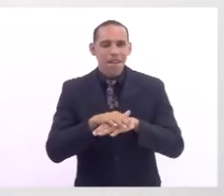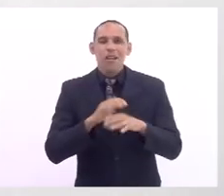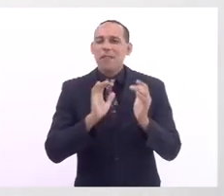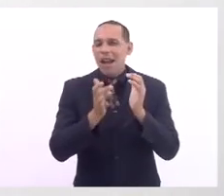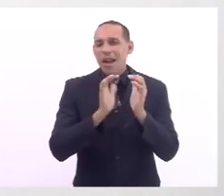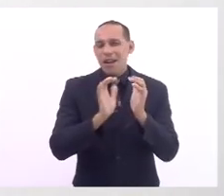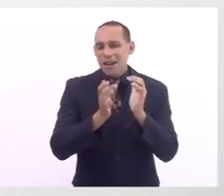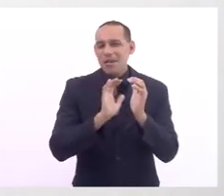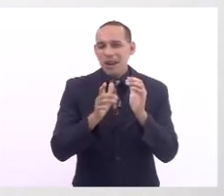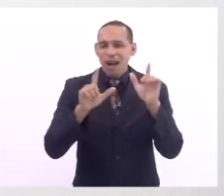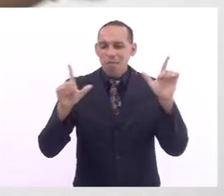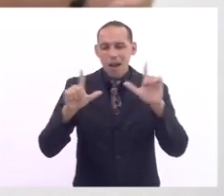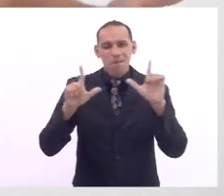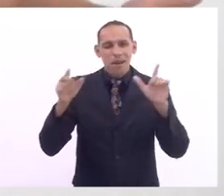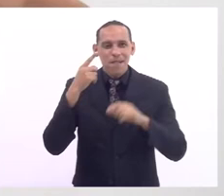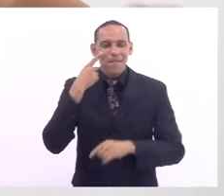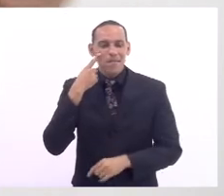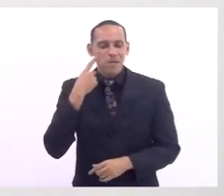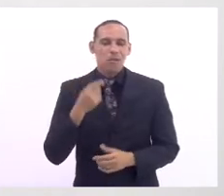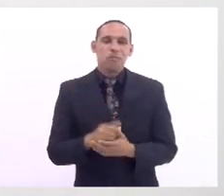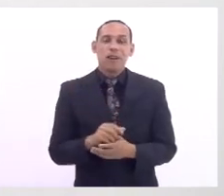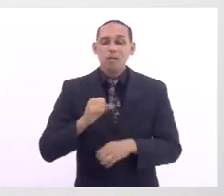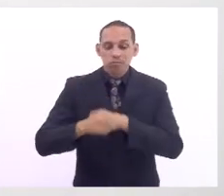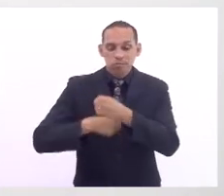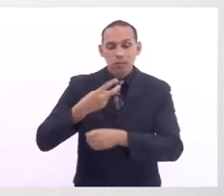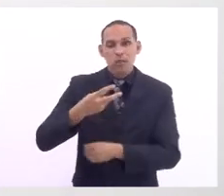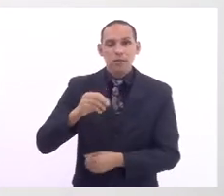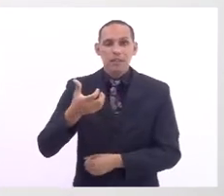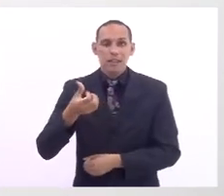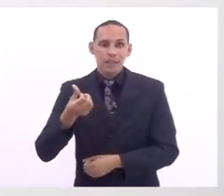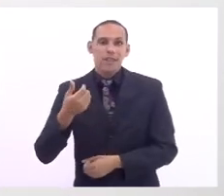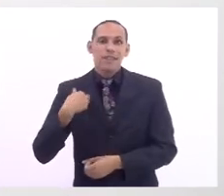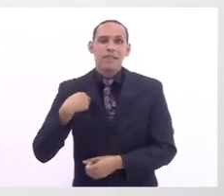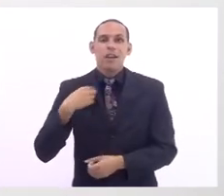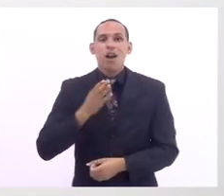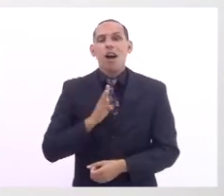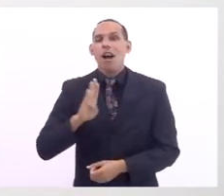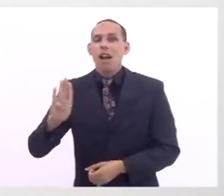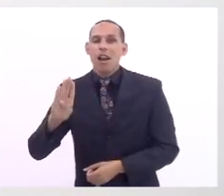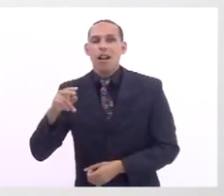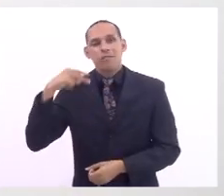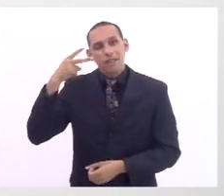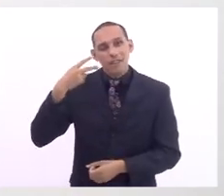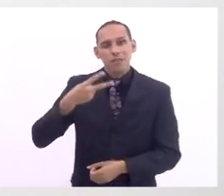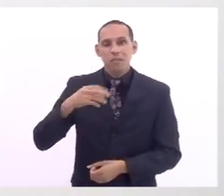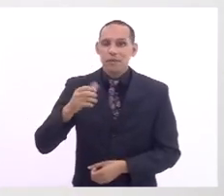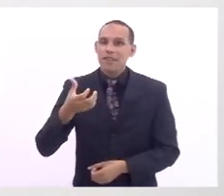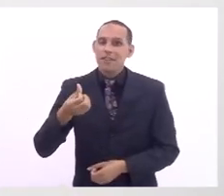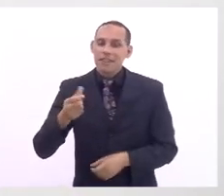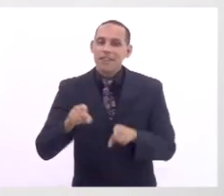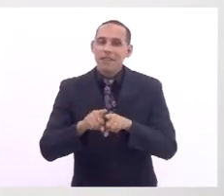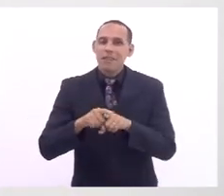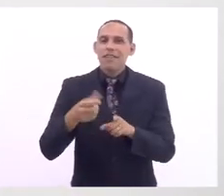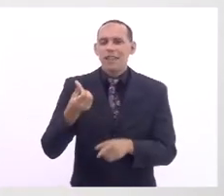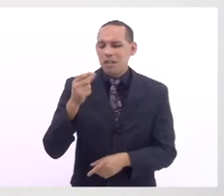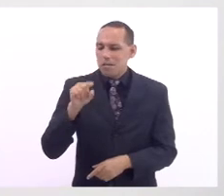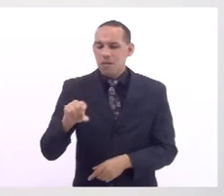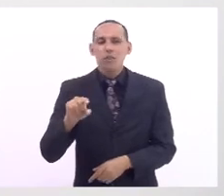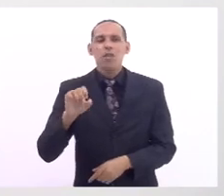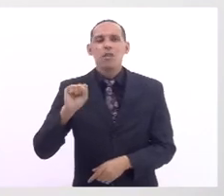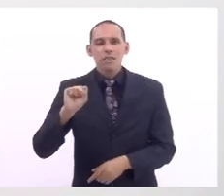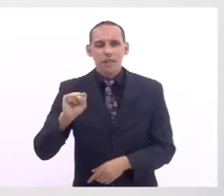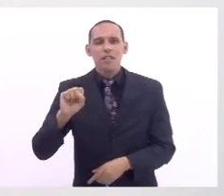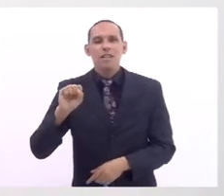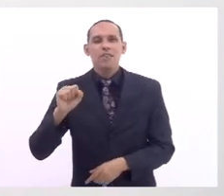televisão e ali 2016 fui para candidatura a vereador em 2016 também tive 6.236